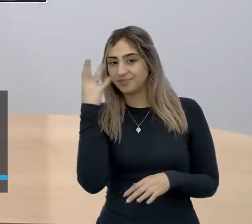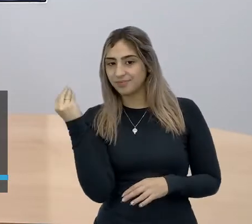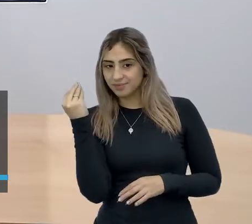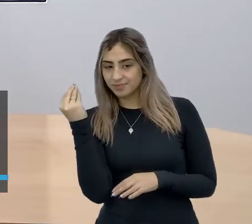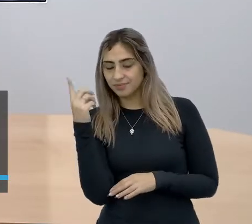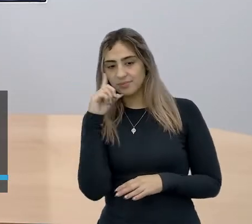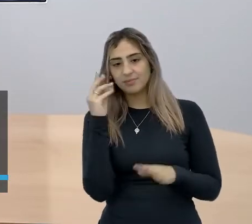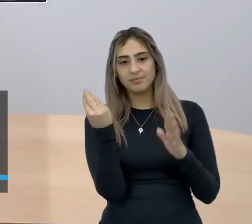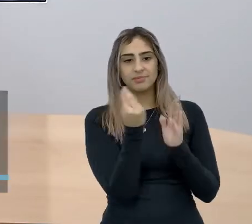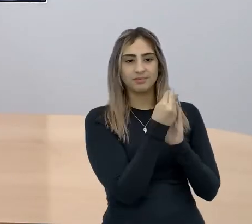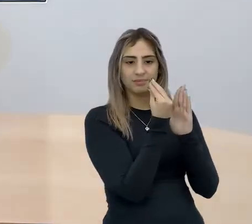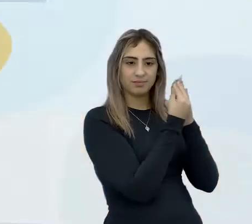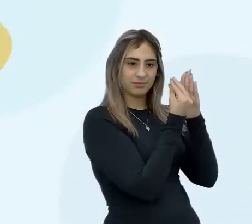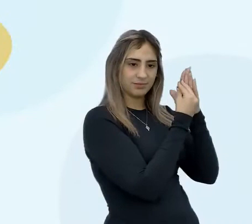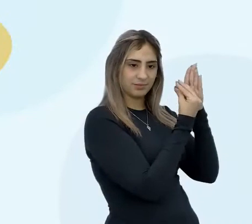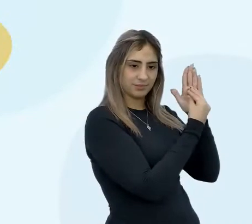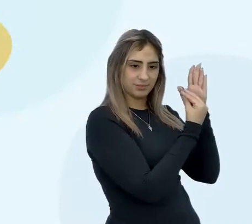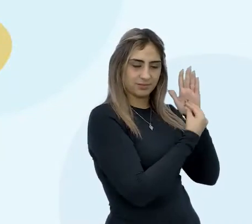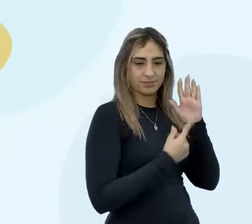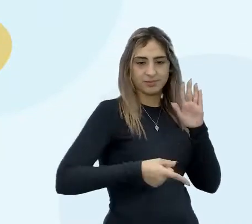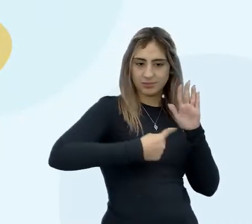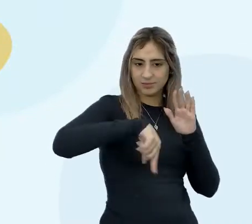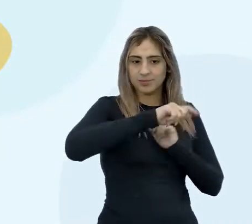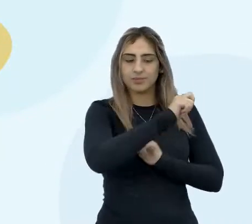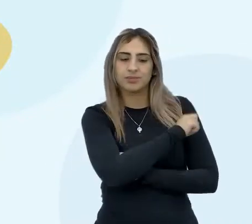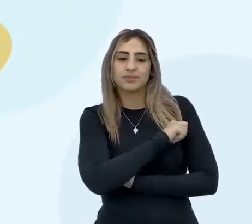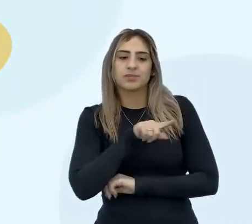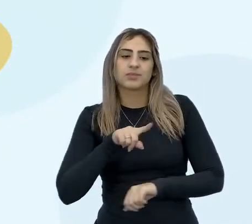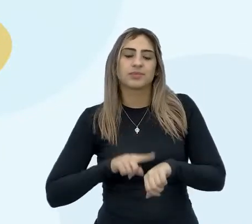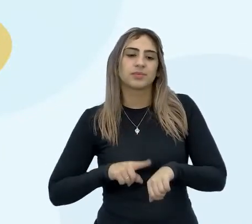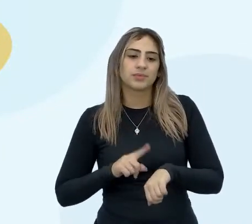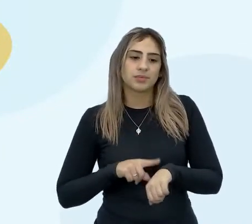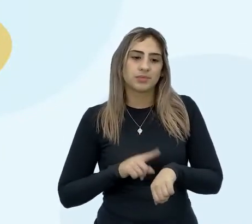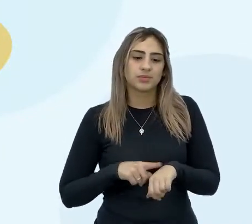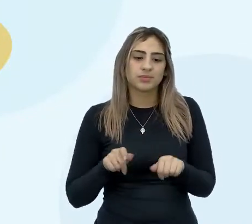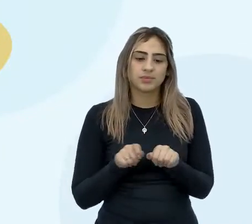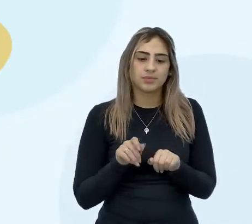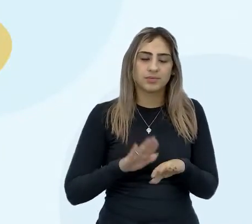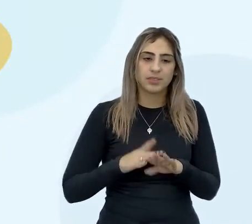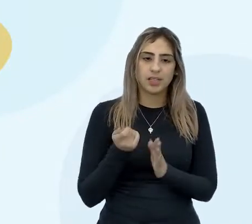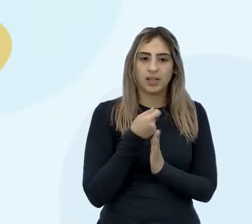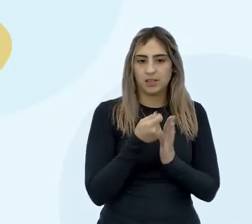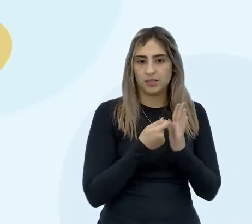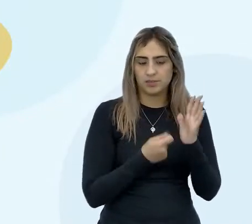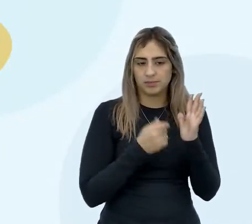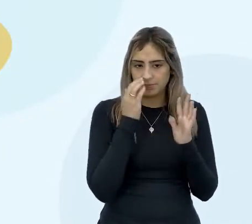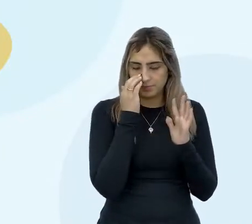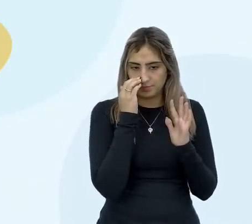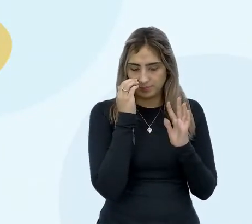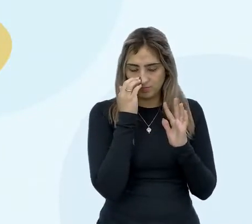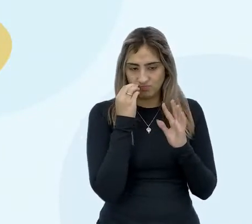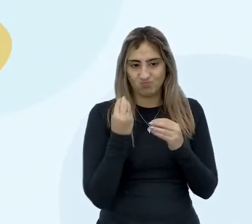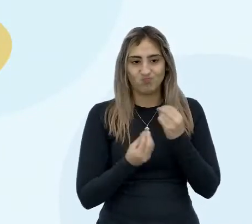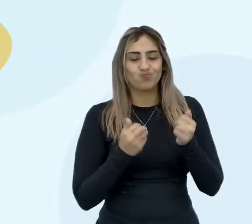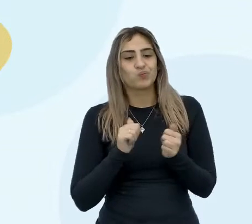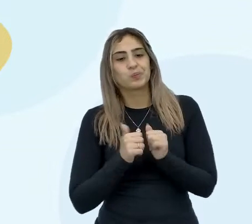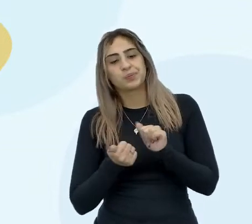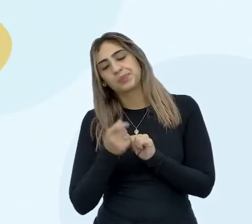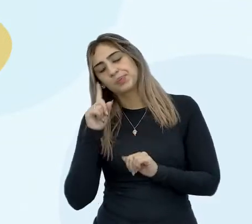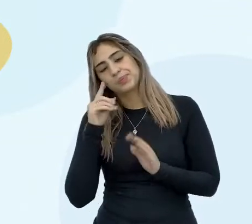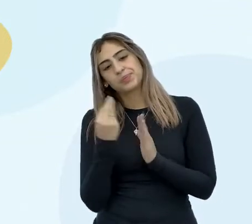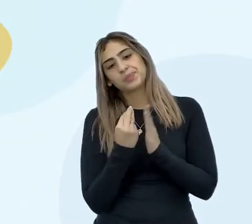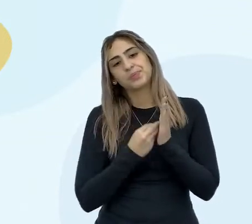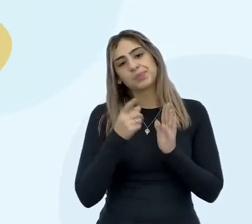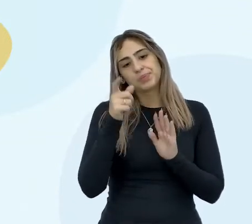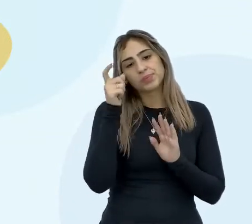de pegar aí o diário de bordo de vocês. Nesse momento vocês vão fazer as anotações, né? Como a data que você está